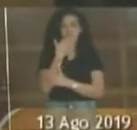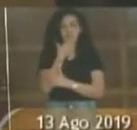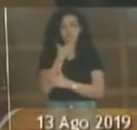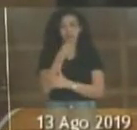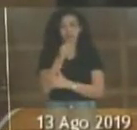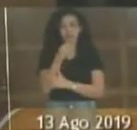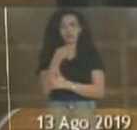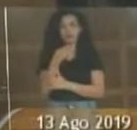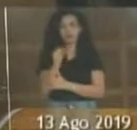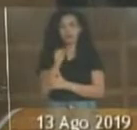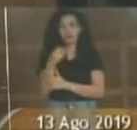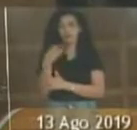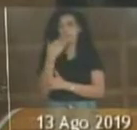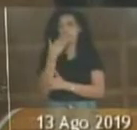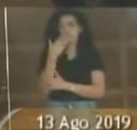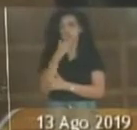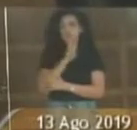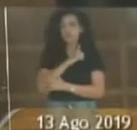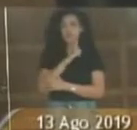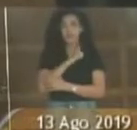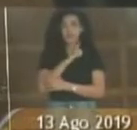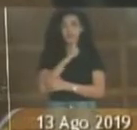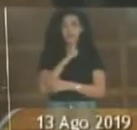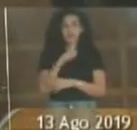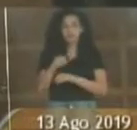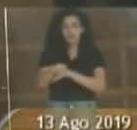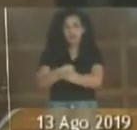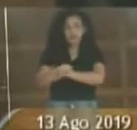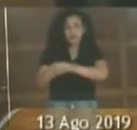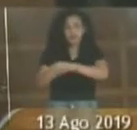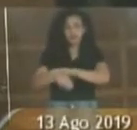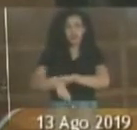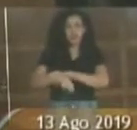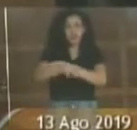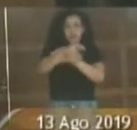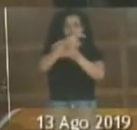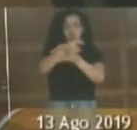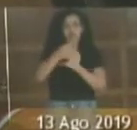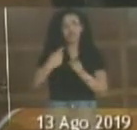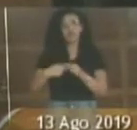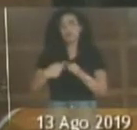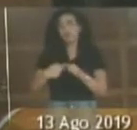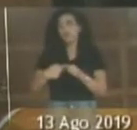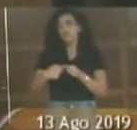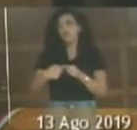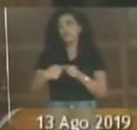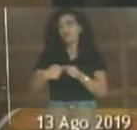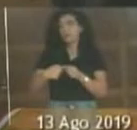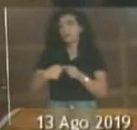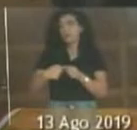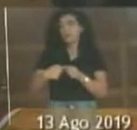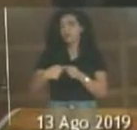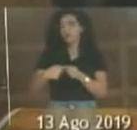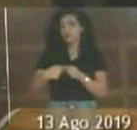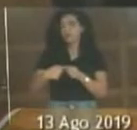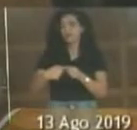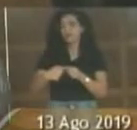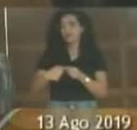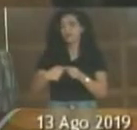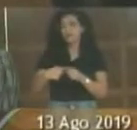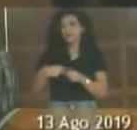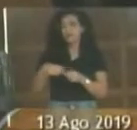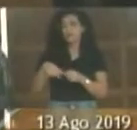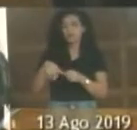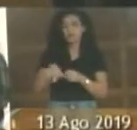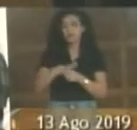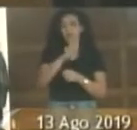quando o prefeito a continuação da colocação do corrimão na escadaria que liga a rua Prefeito João Gregório Galindo à rodovia BR-101,